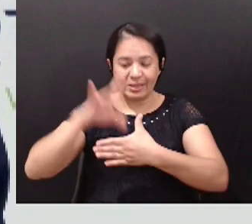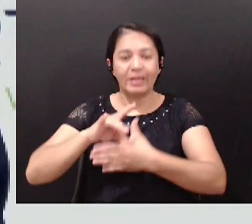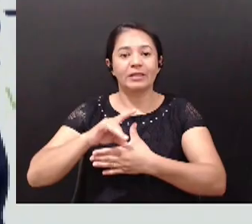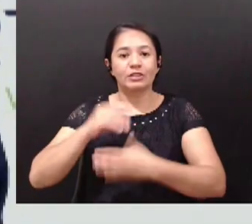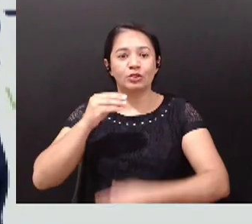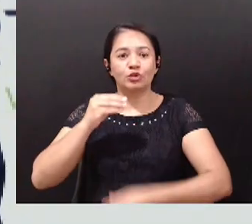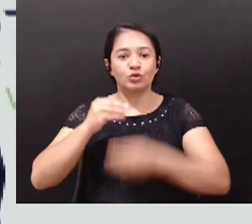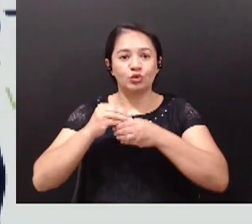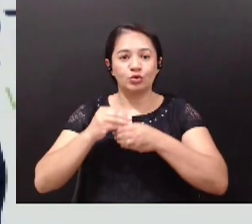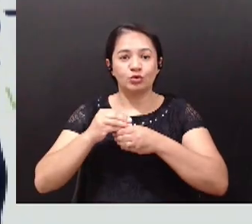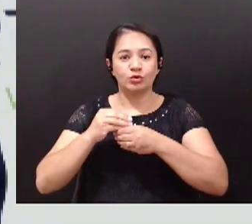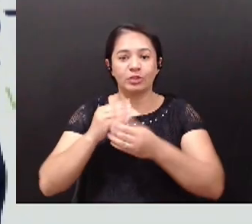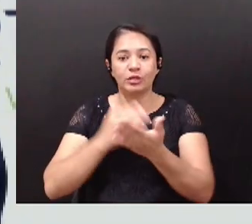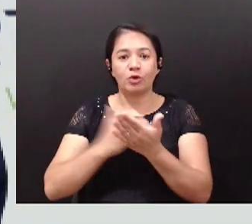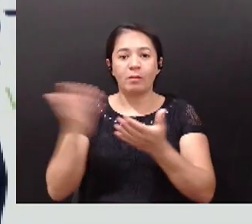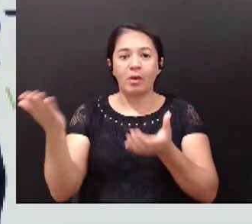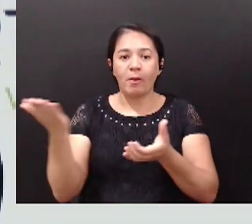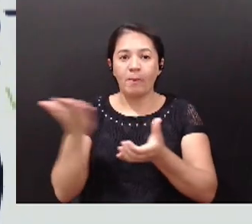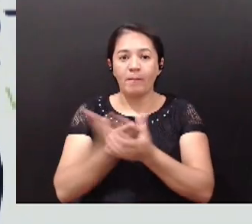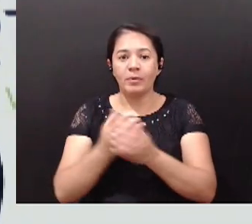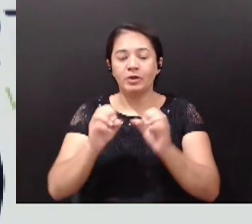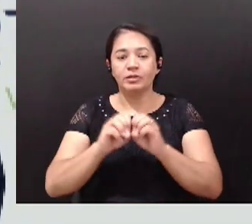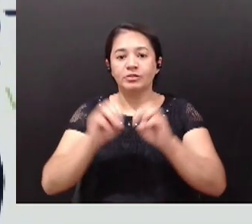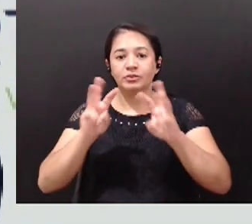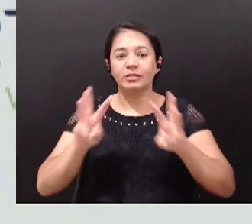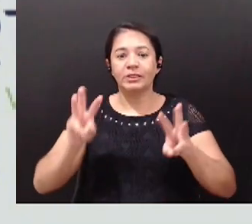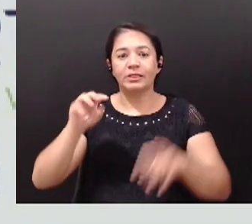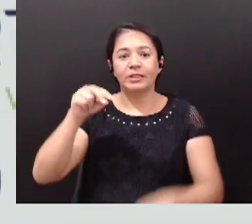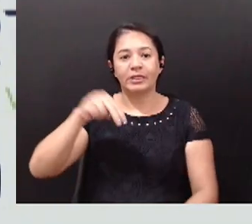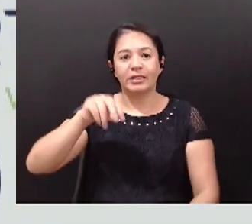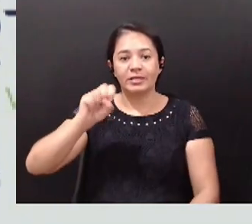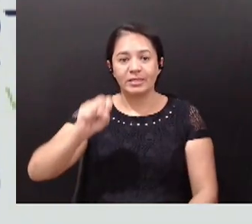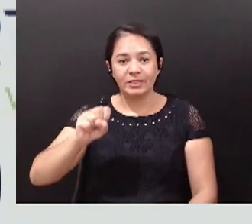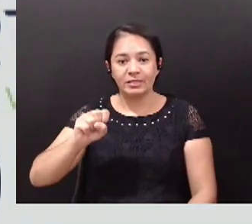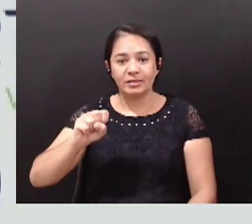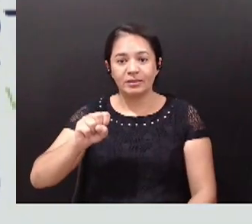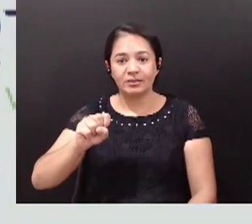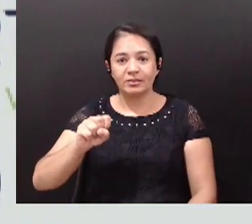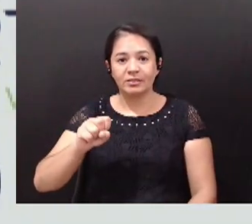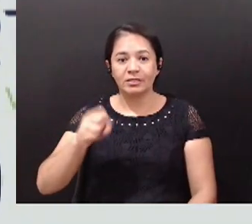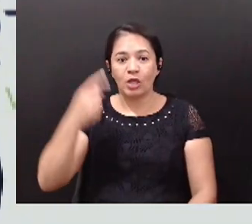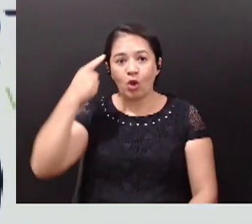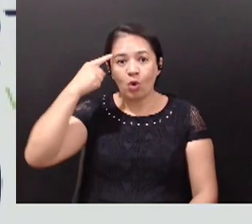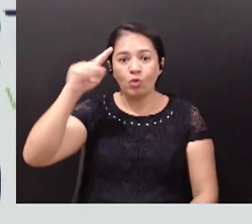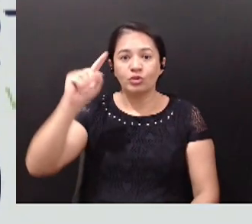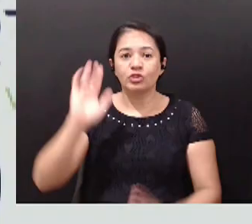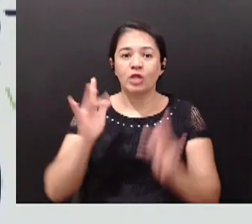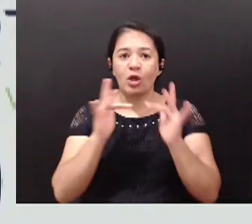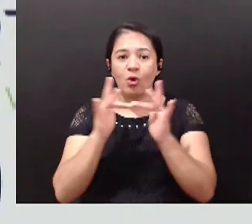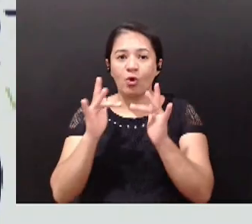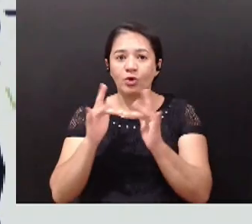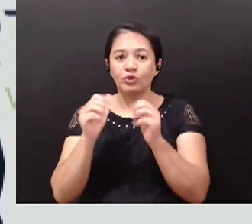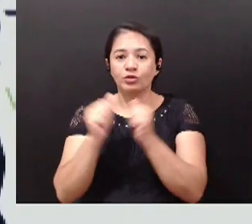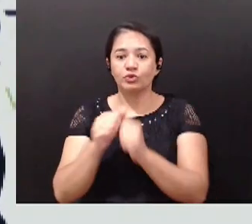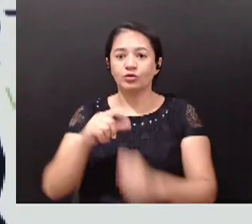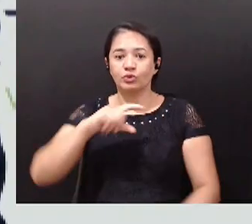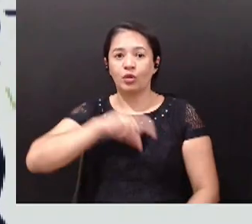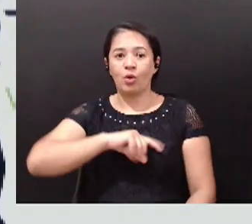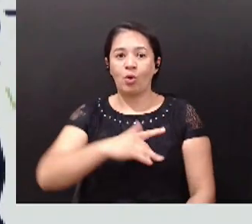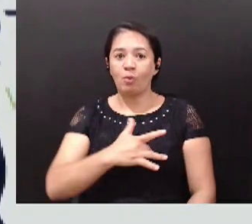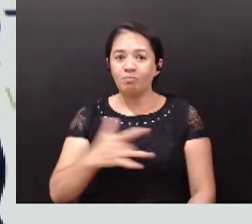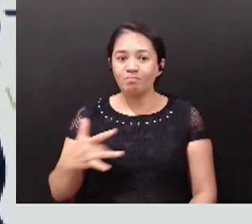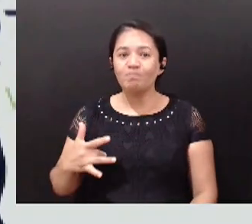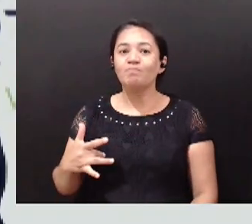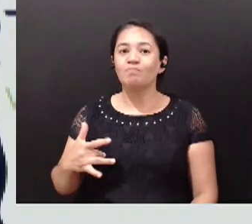esse processo no site da ANS, a ANS em menos de 24 horas vai entrar em contato com o plano de saúde e vai abrir